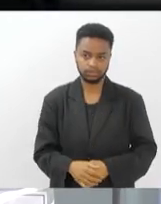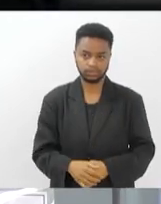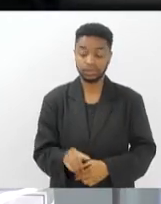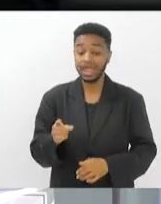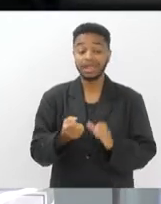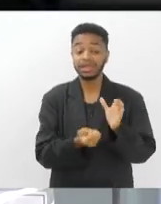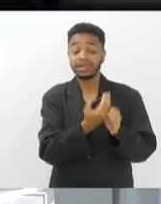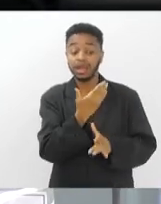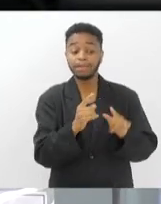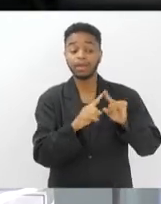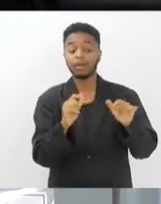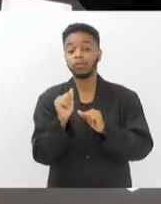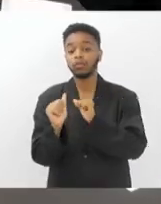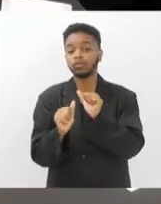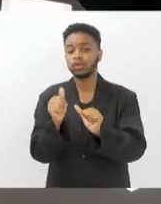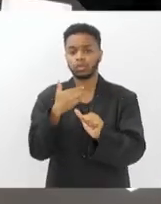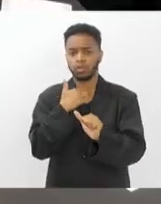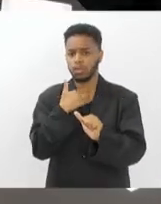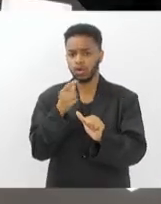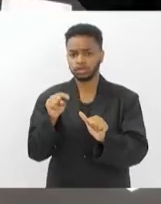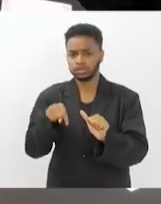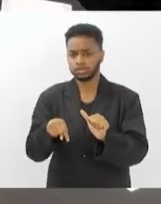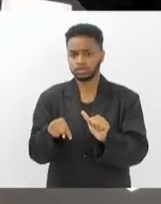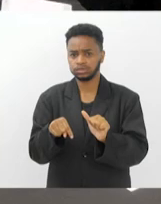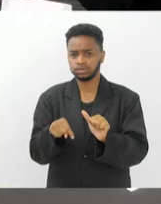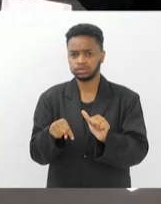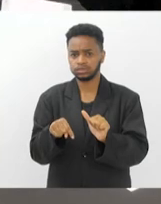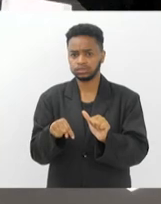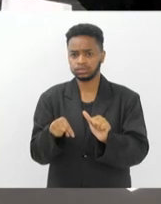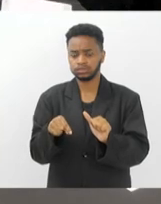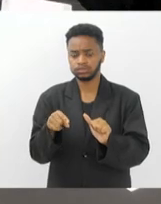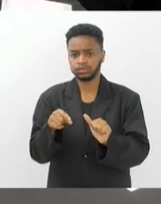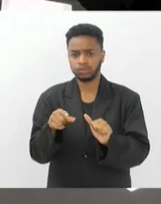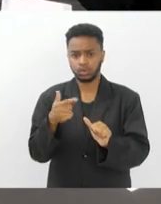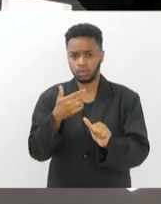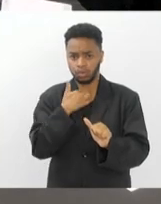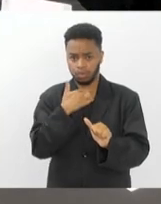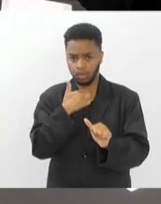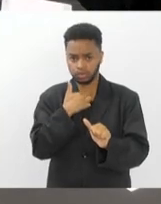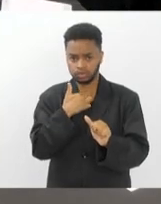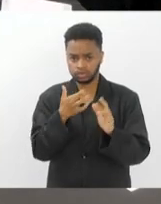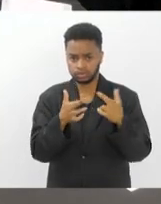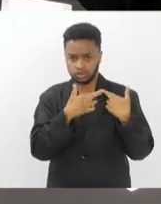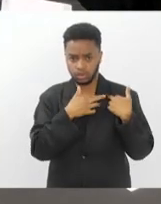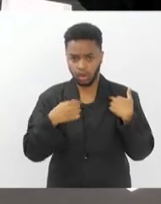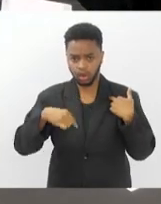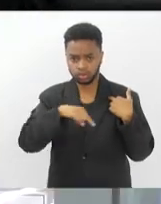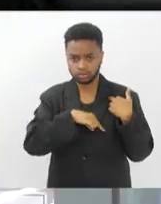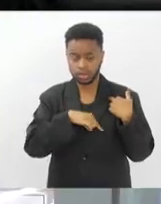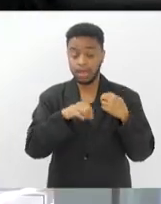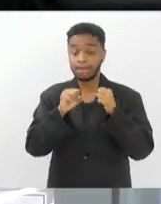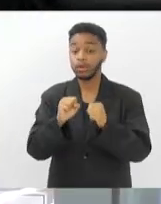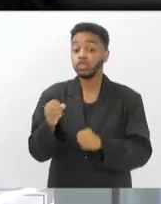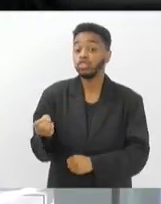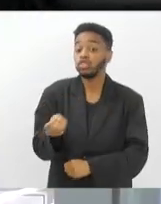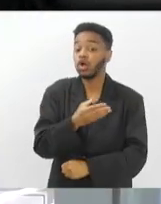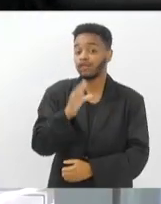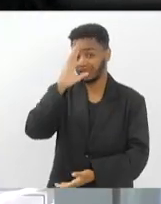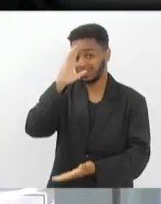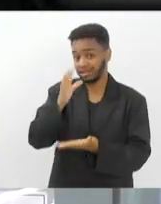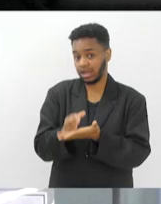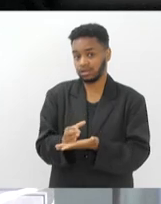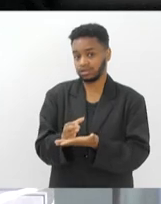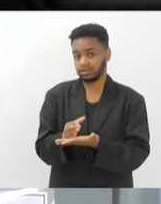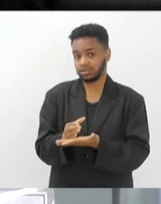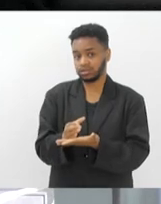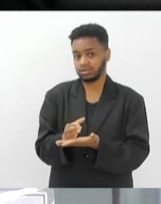da alteração eu não olha, não, não é prerrogativa, não pode ser prerrogativa do pode Legislativo. Pode ser uma nova tese, mas